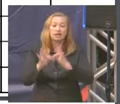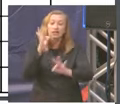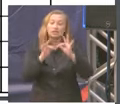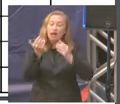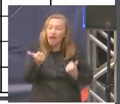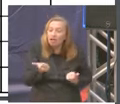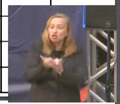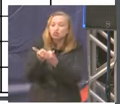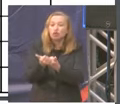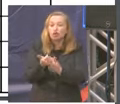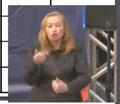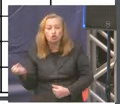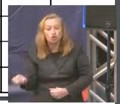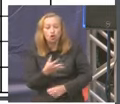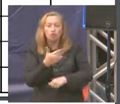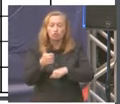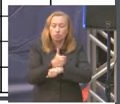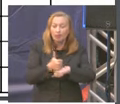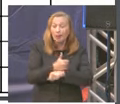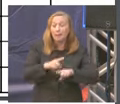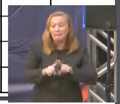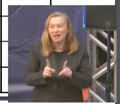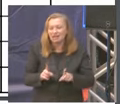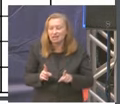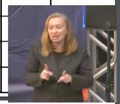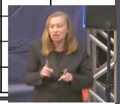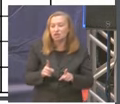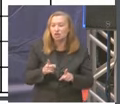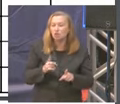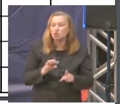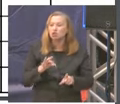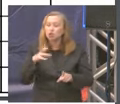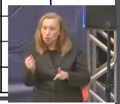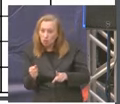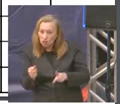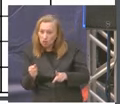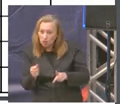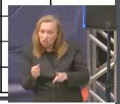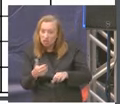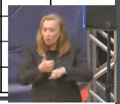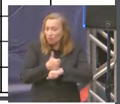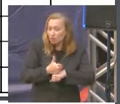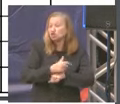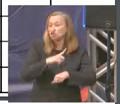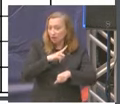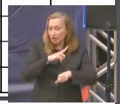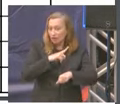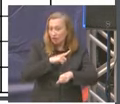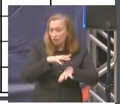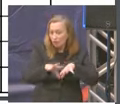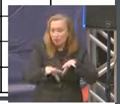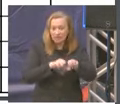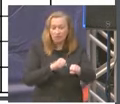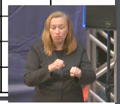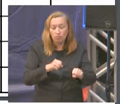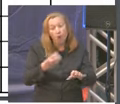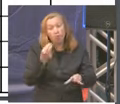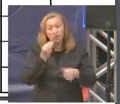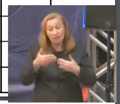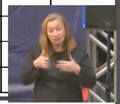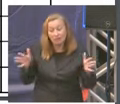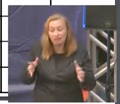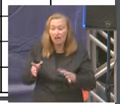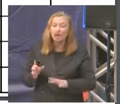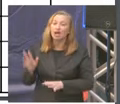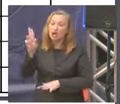ajudam novas profissões. Só que nem todas elas a gente tem formação para isso. É uma oportunidade que está aí, em aberto. As